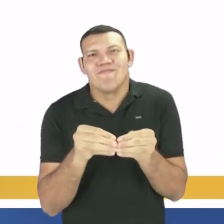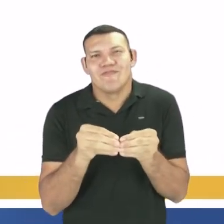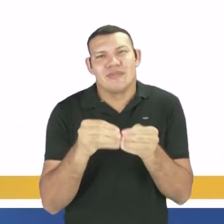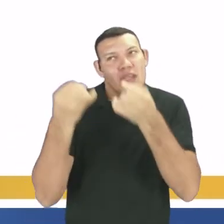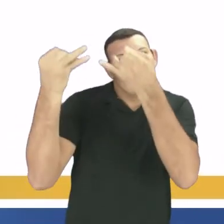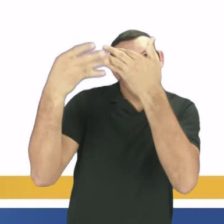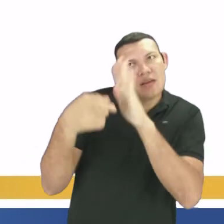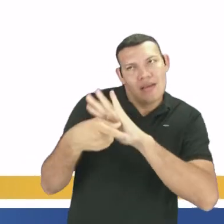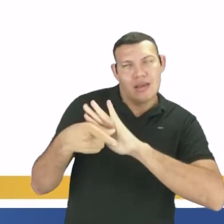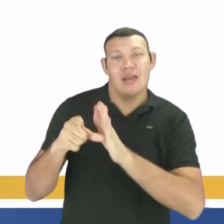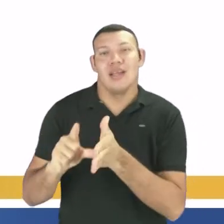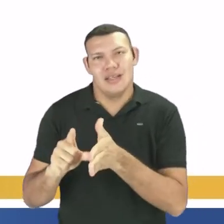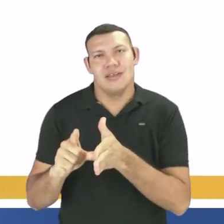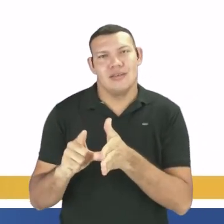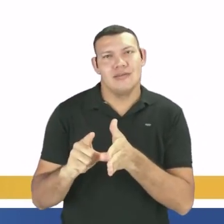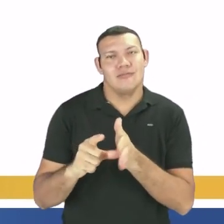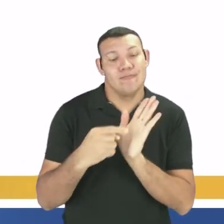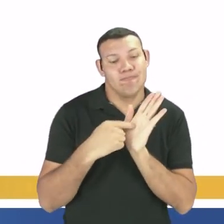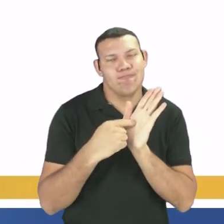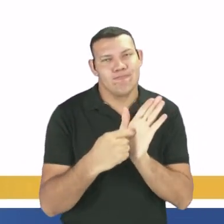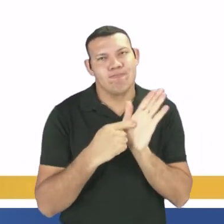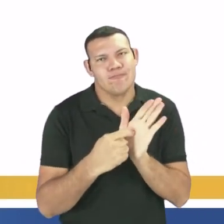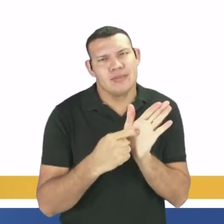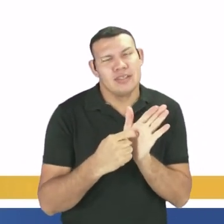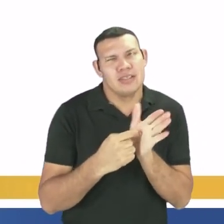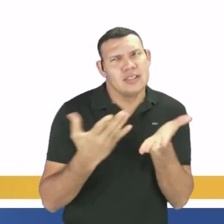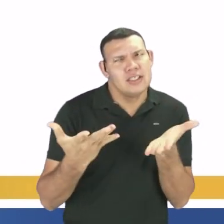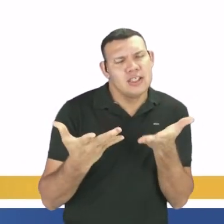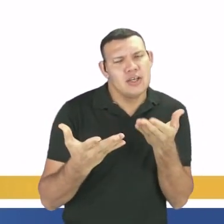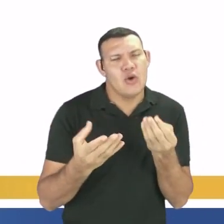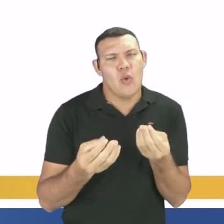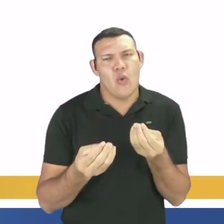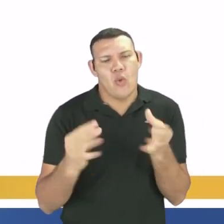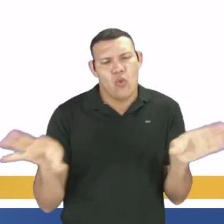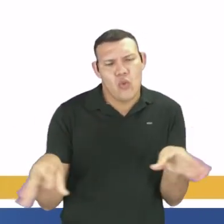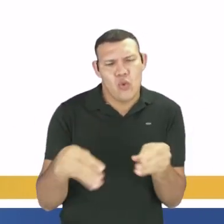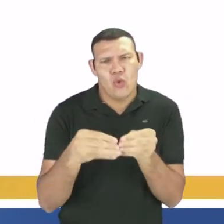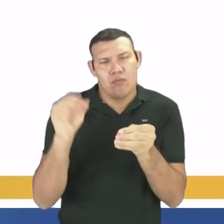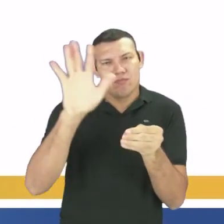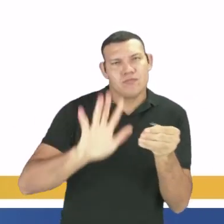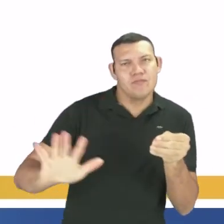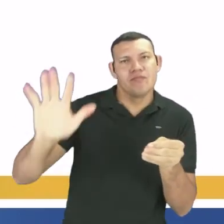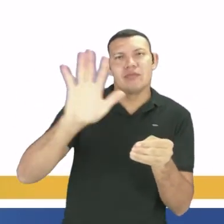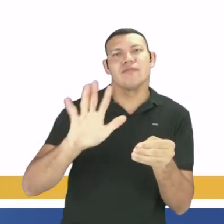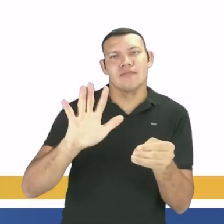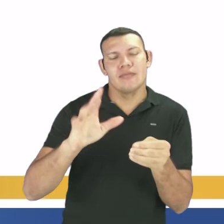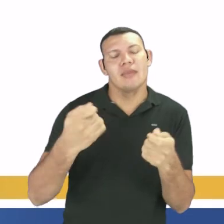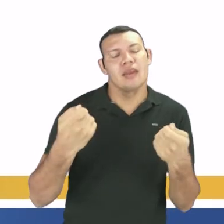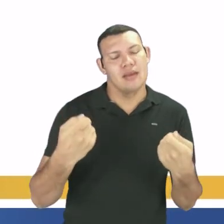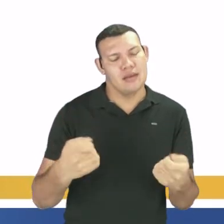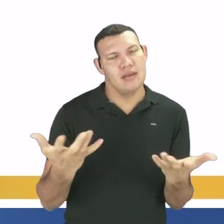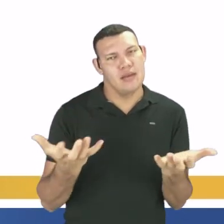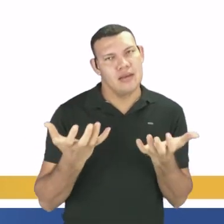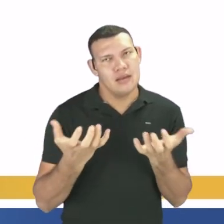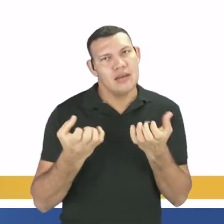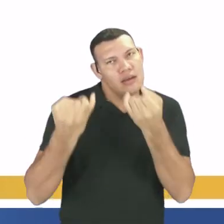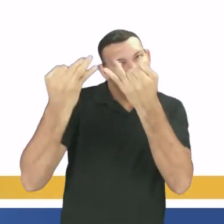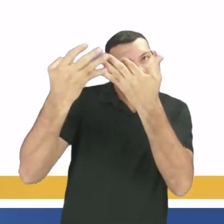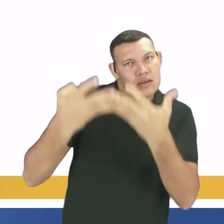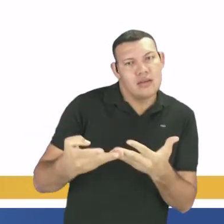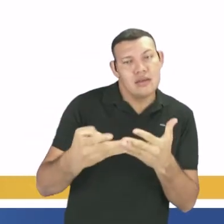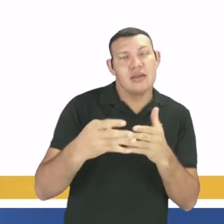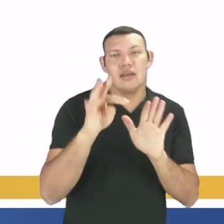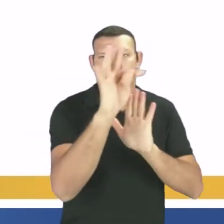dito anteriormente, apresentando, em certa medida, um resumo geral do que se pretendeu afirmar com o